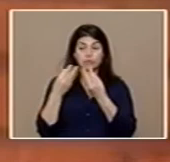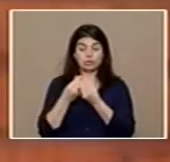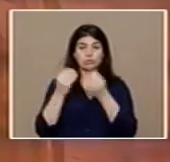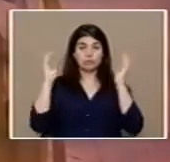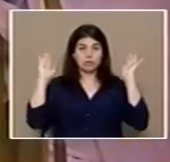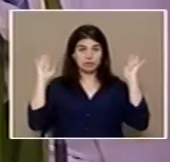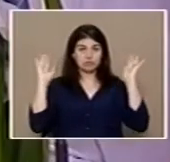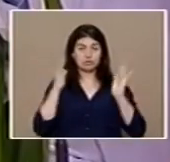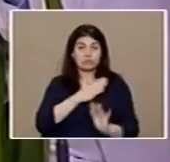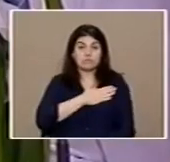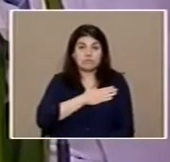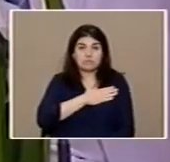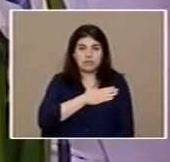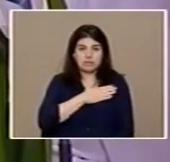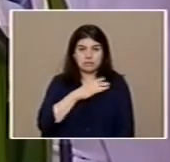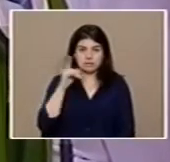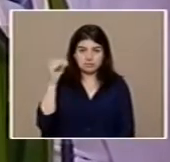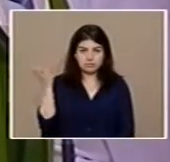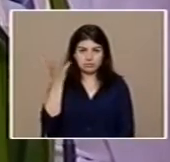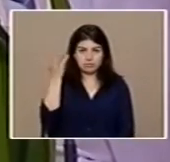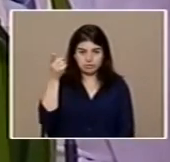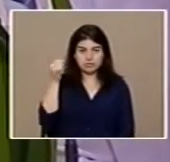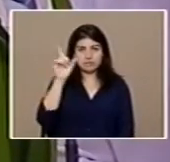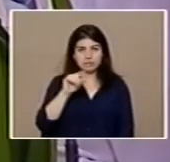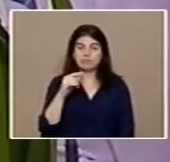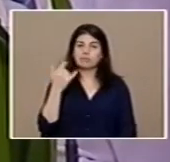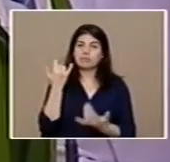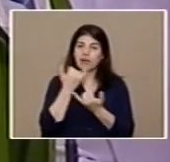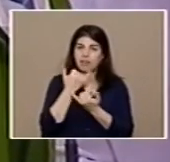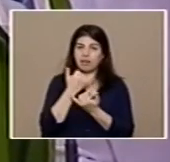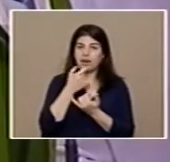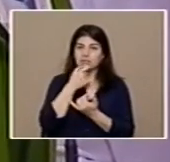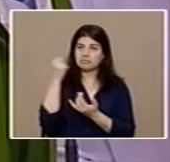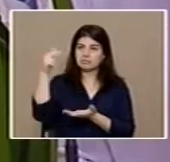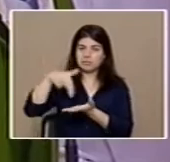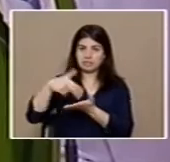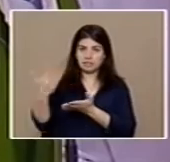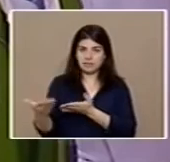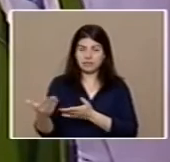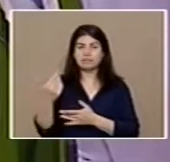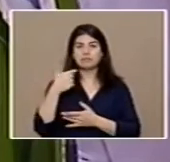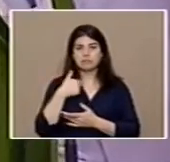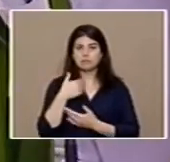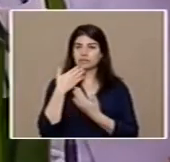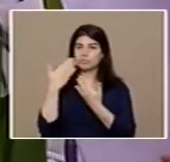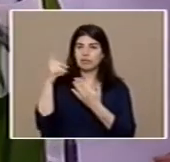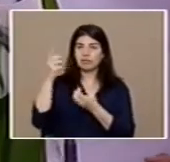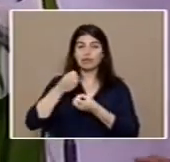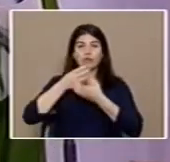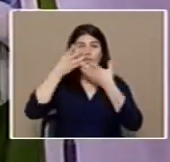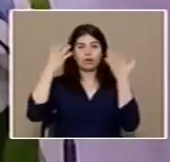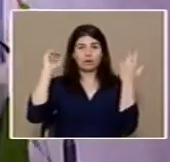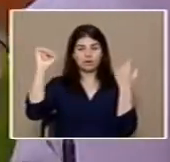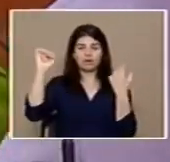anjos te adoro a vossa majestade e se alegra o eternamente na vossa presença proclamamos a vossa glória